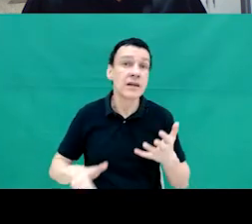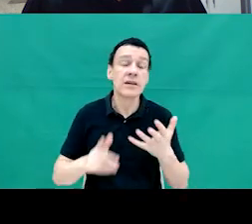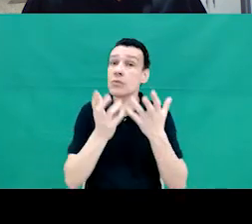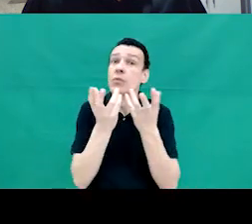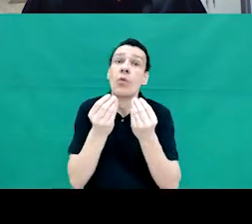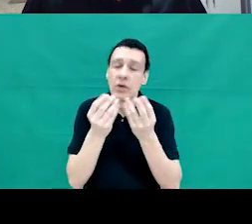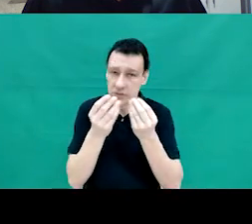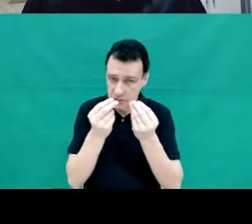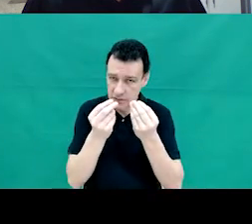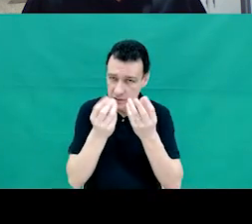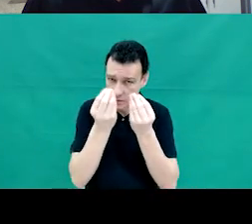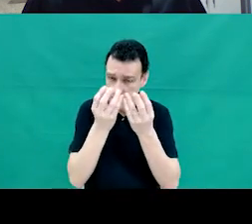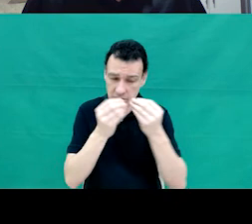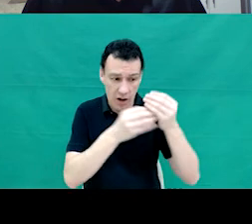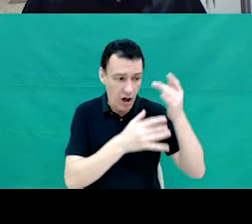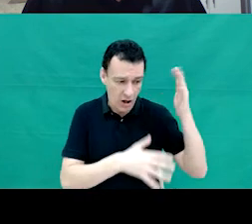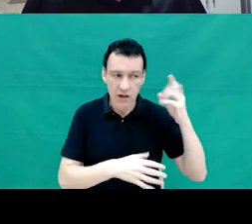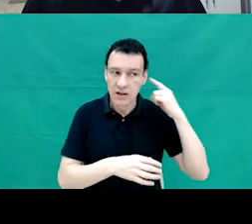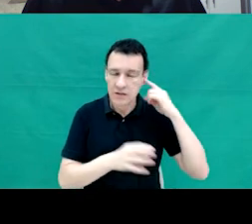virar sozinho e tentar recordar tudo.